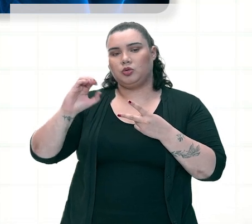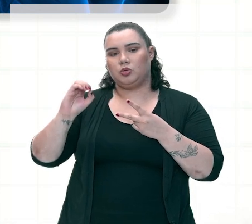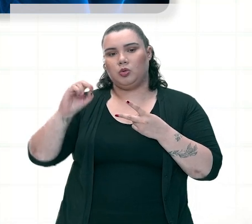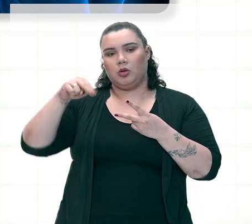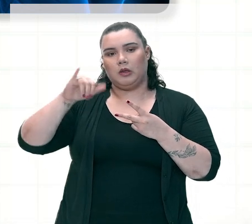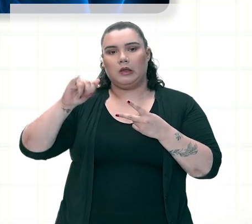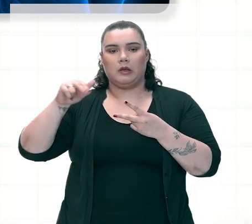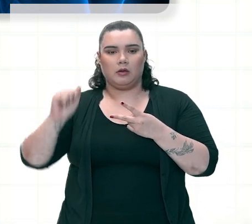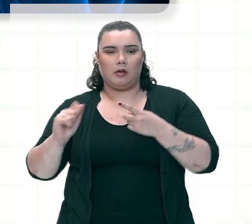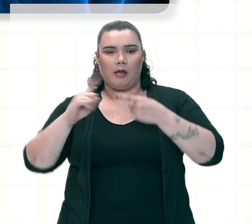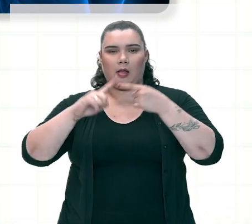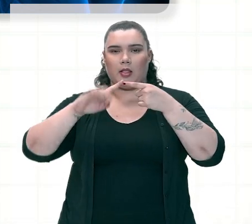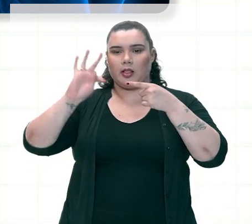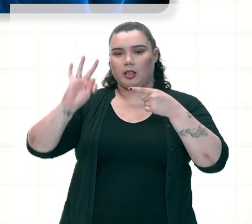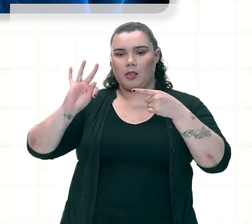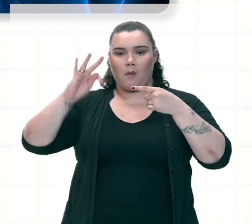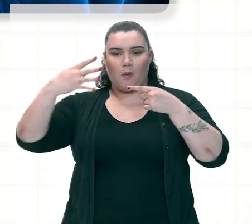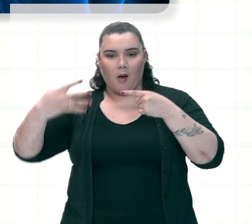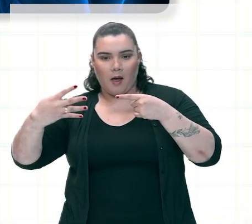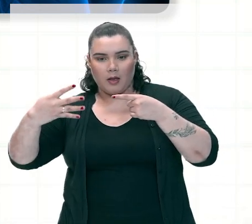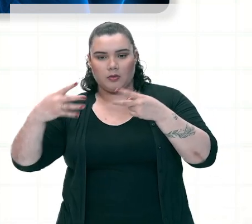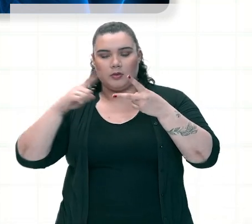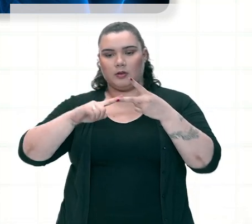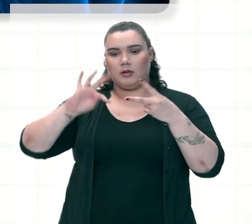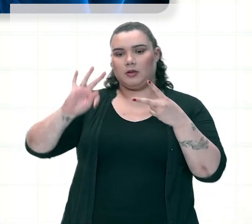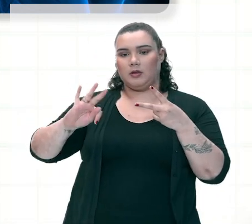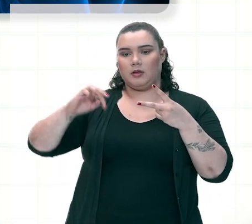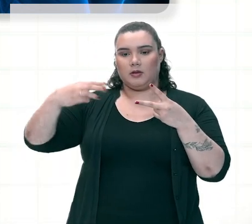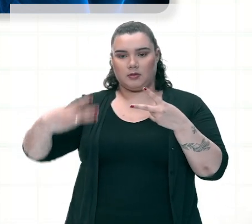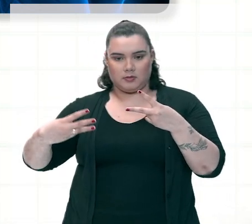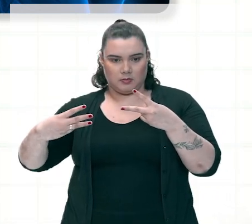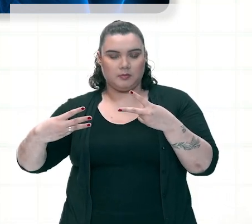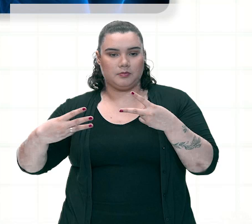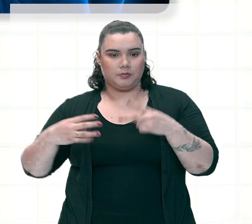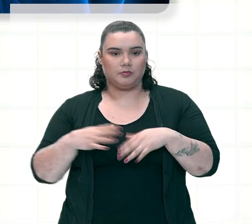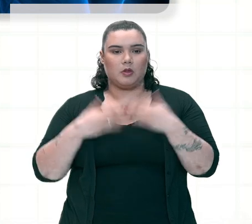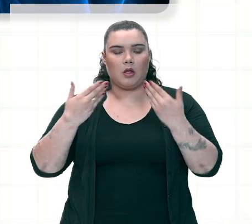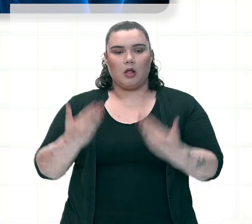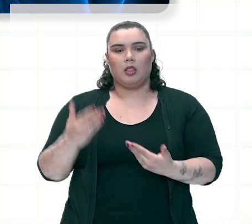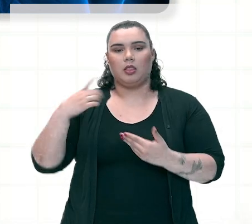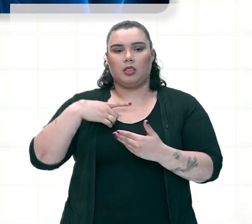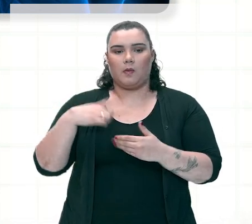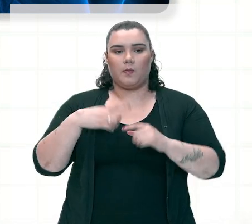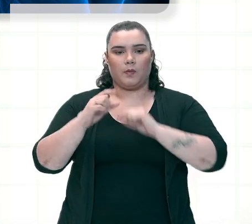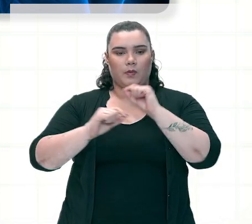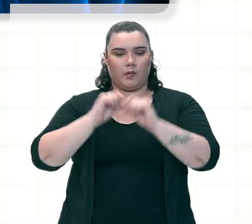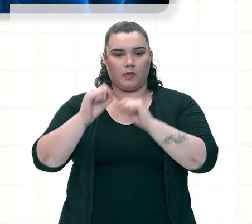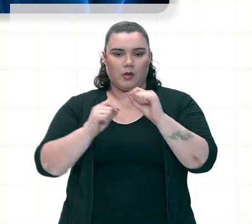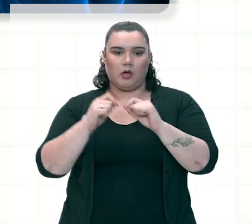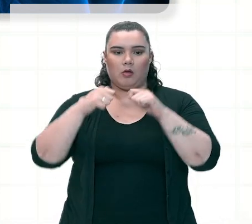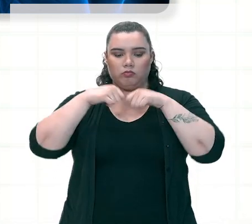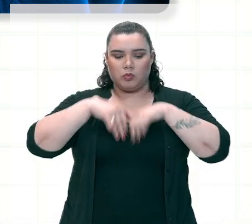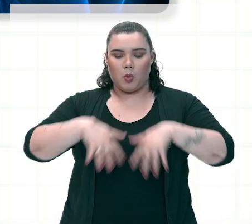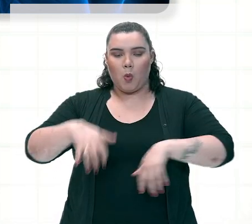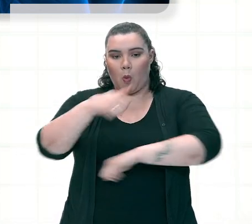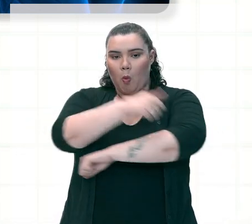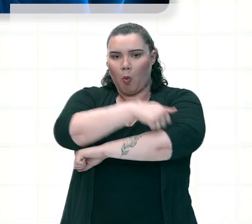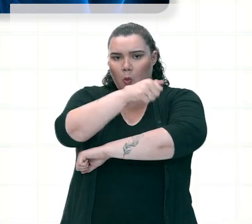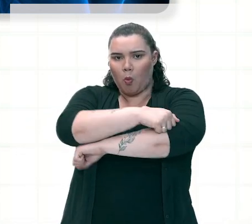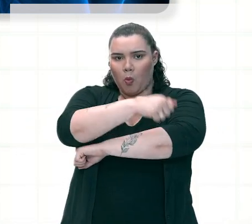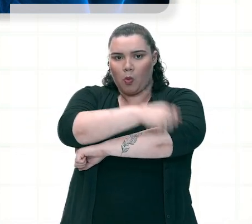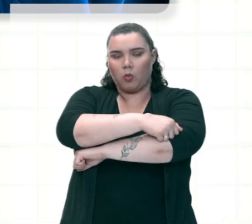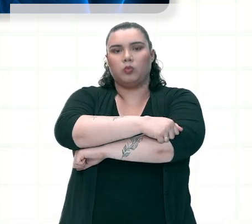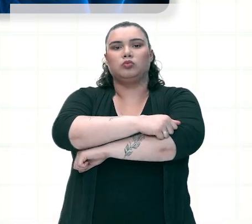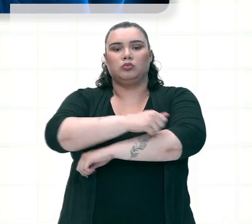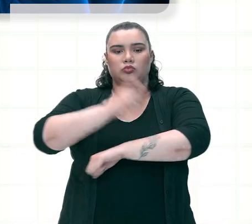relacionados com o metabolismo. A tireoide também produz calcitonina, que promove a deposição de cálcio nos